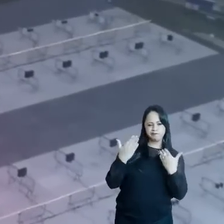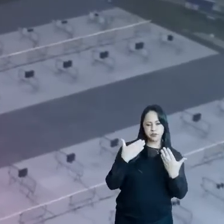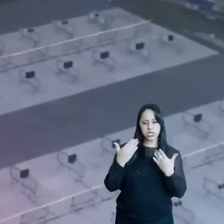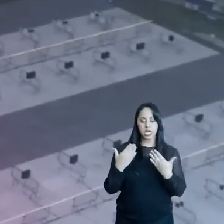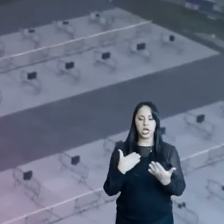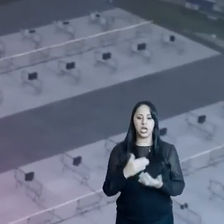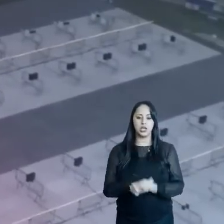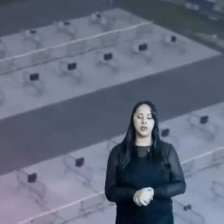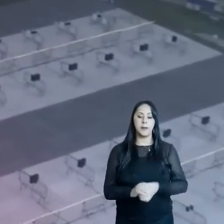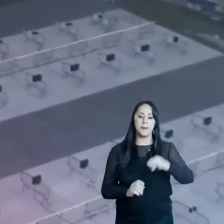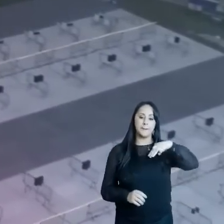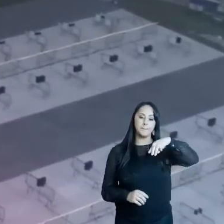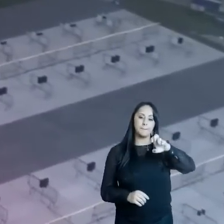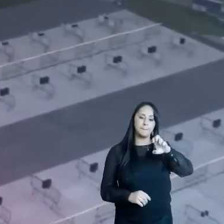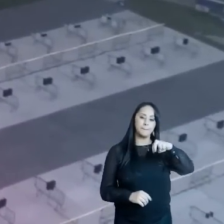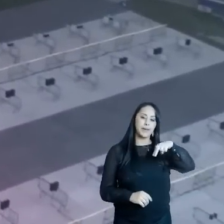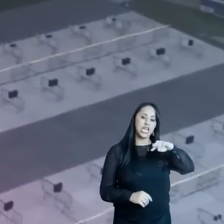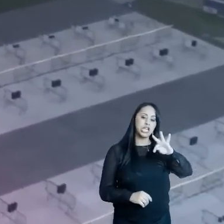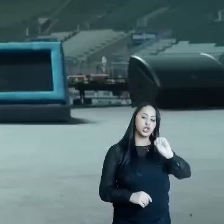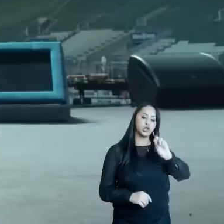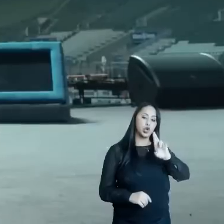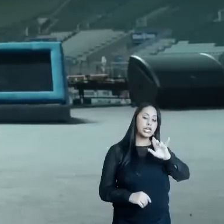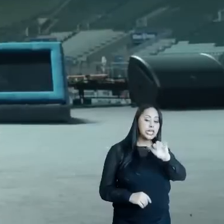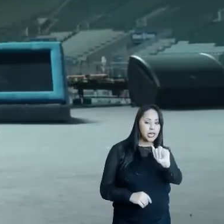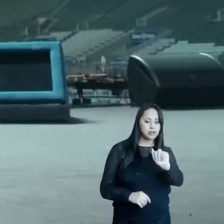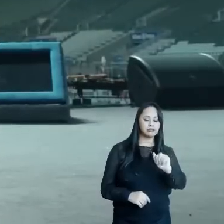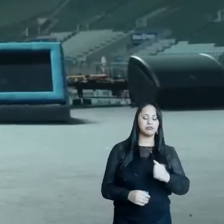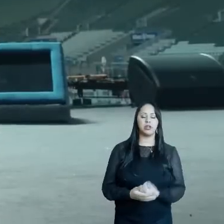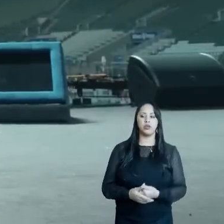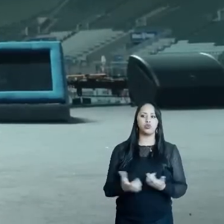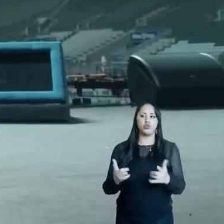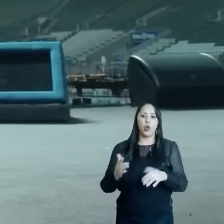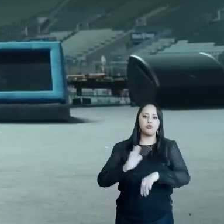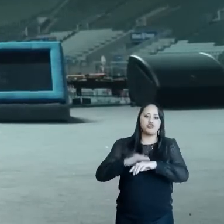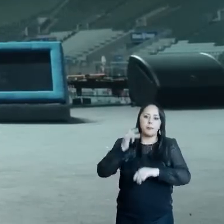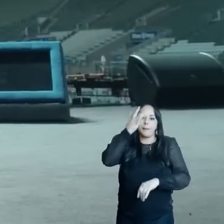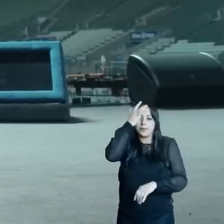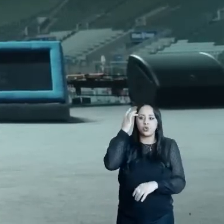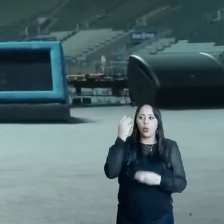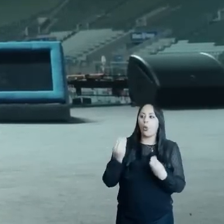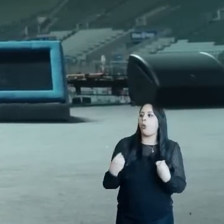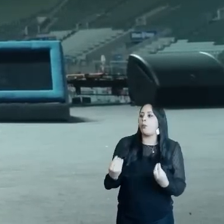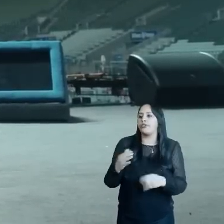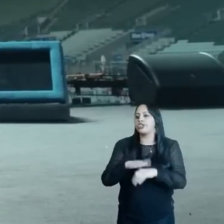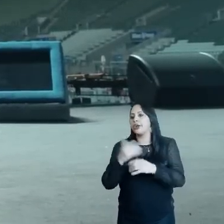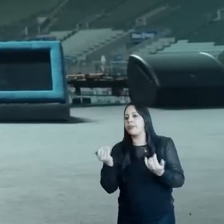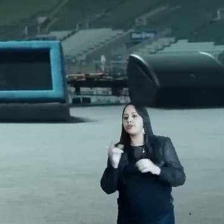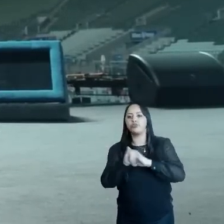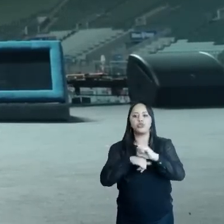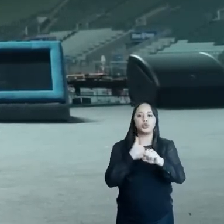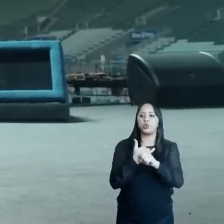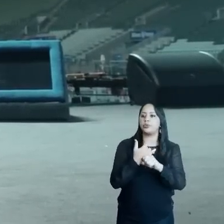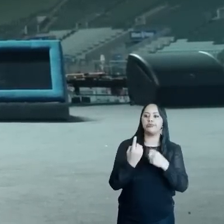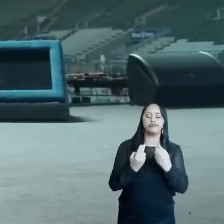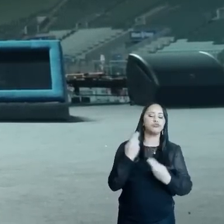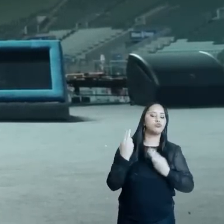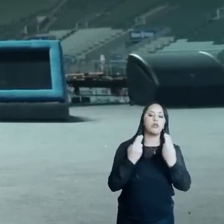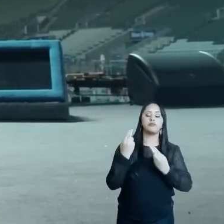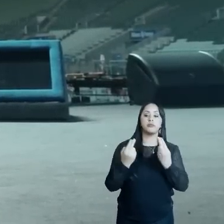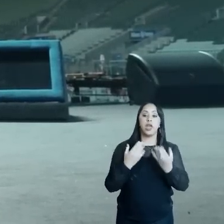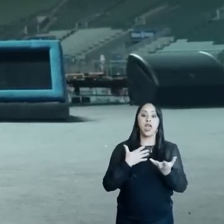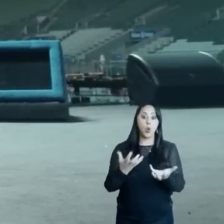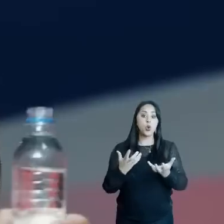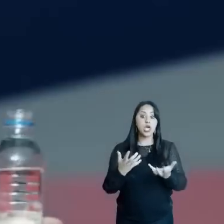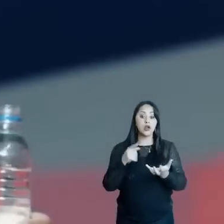posso mentorar de chamar aqui na live, que não vai ter como que eu chamo na live aqui pelo YouTube, não tem como fazer isso, eu quero que